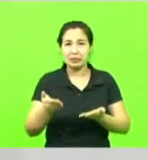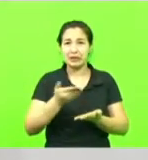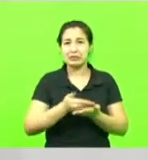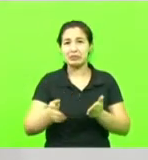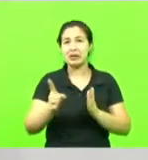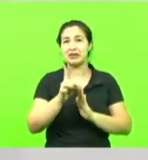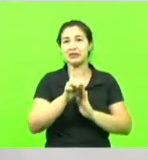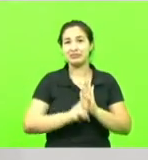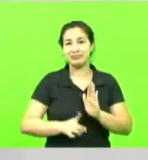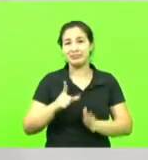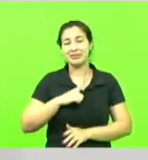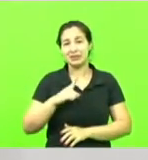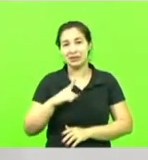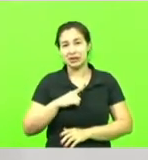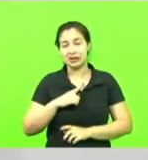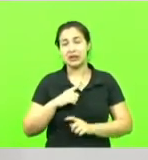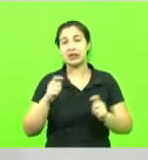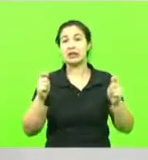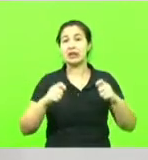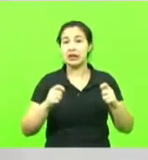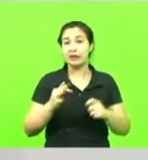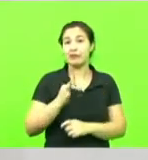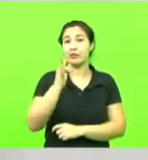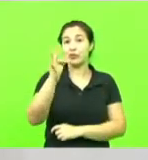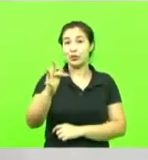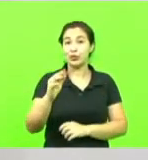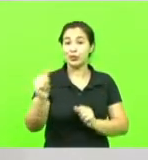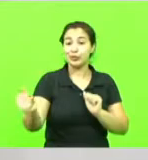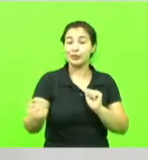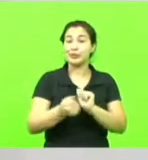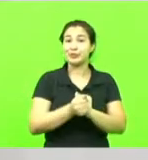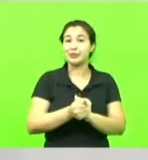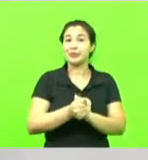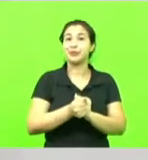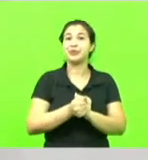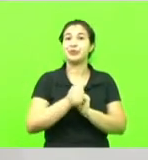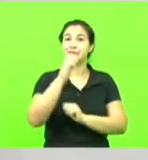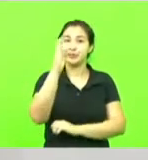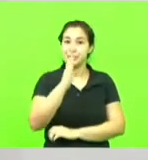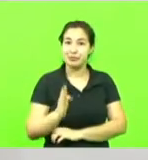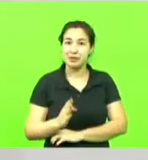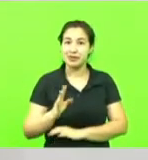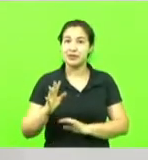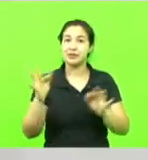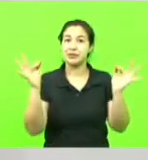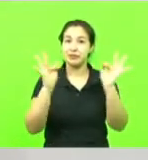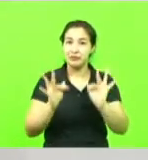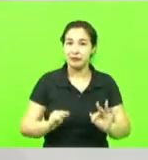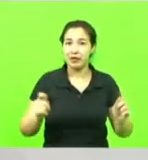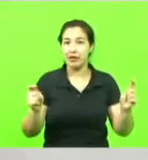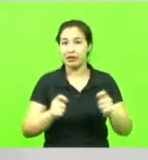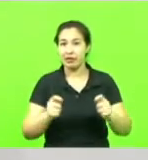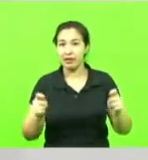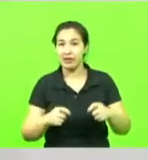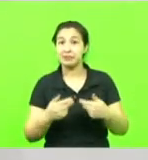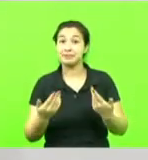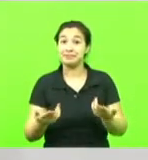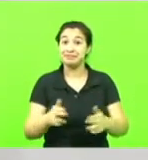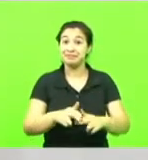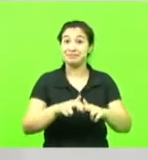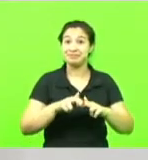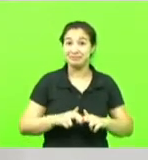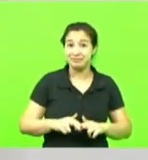o pão na mesa de todos os brasileiros. Juntos vamos tornar o Brasil feliz de novo. Por isso, senhores e senhoras